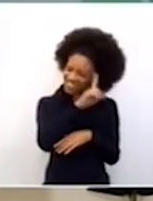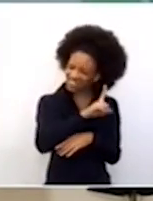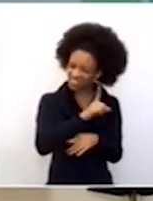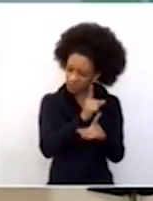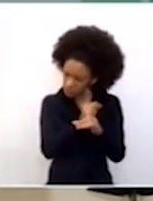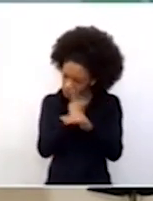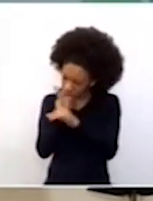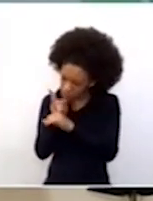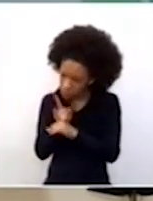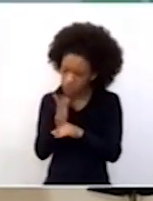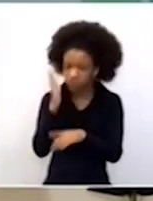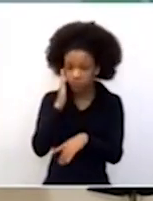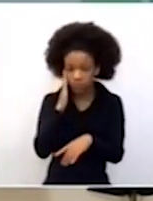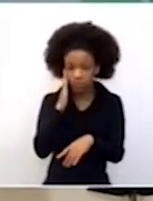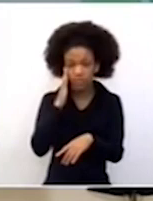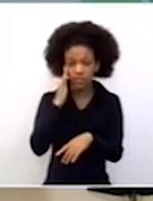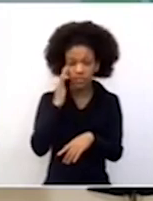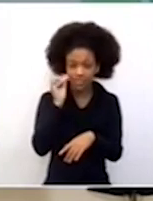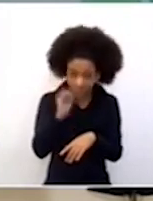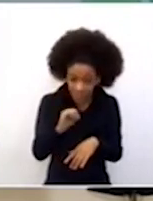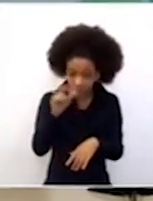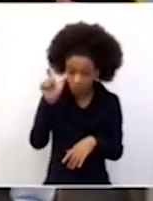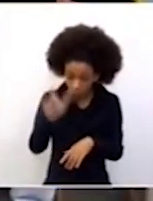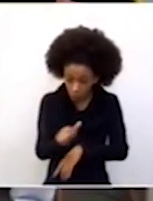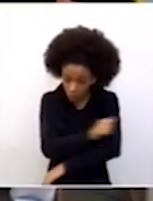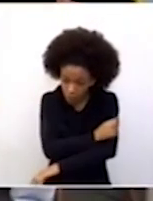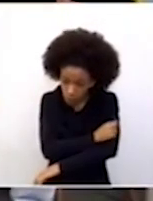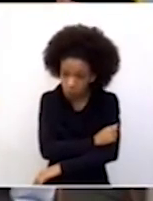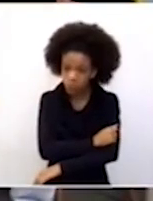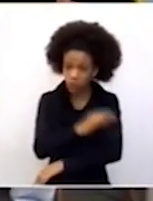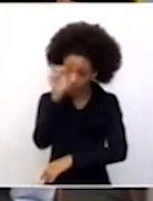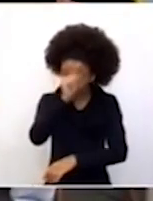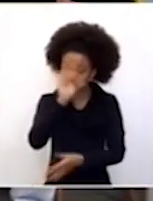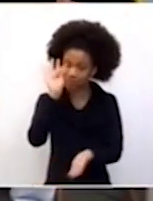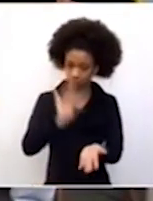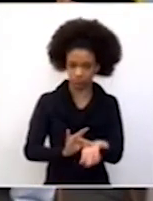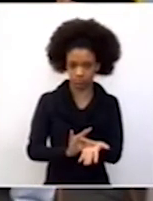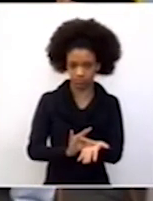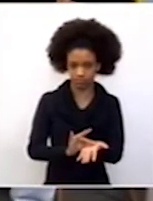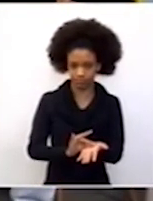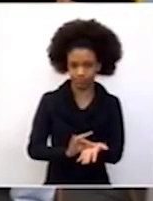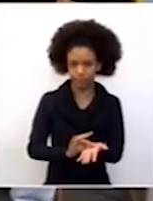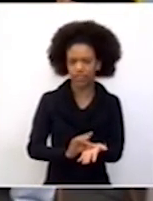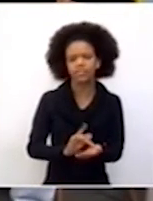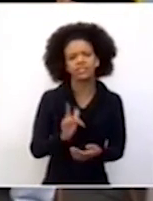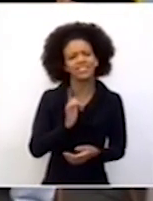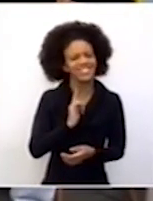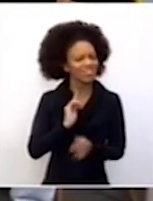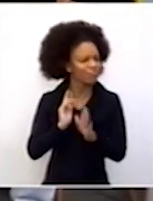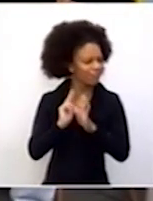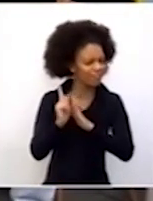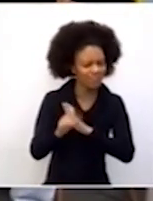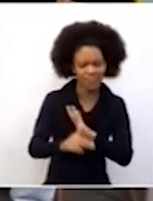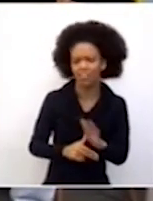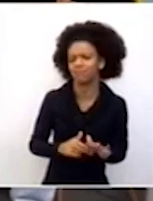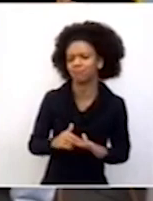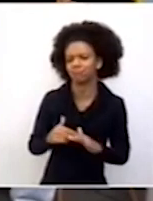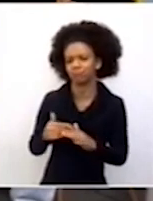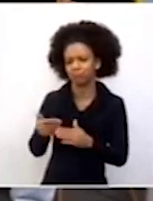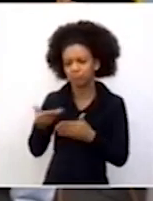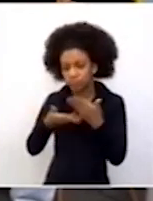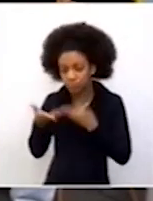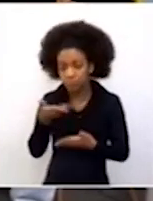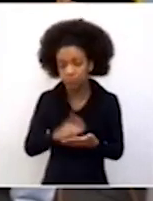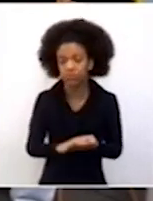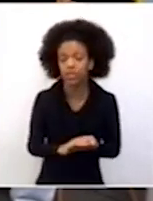está efetivamente aprendendo, né? E muitas outras contribuições aqui. Levantaram